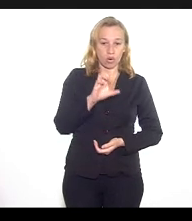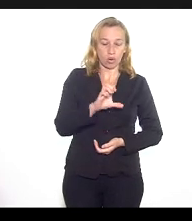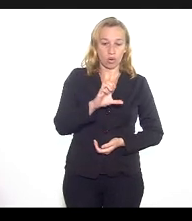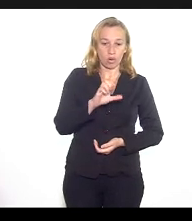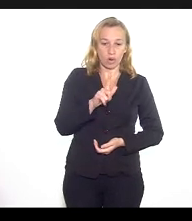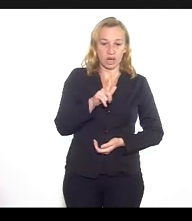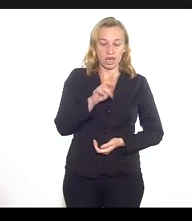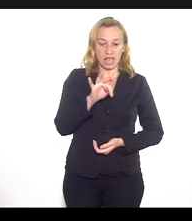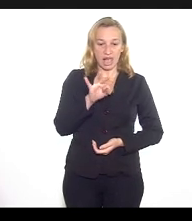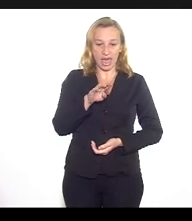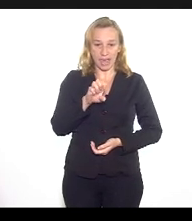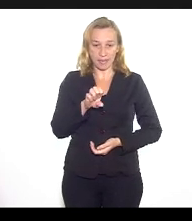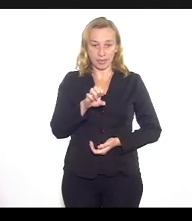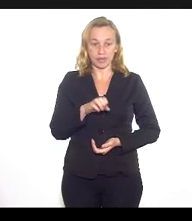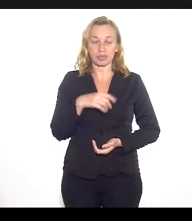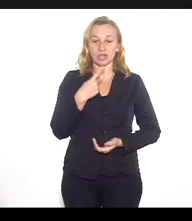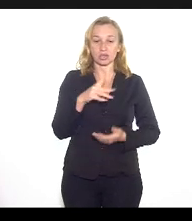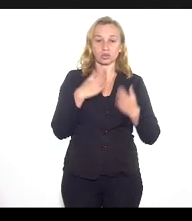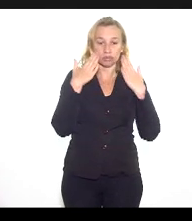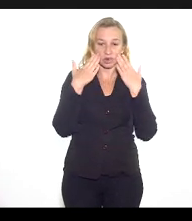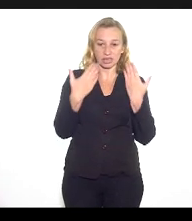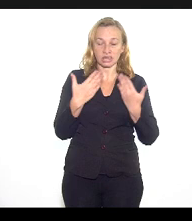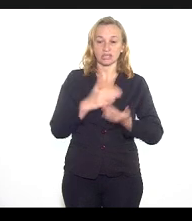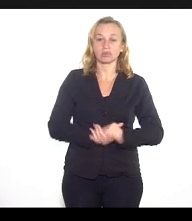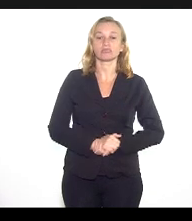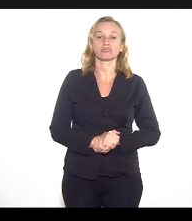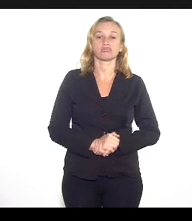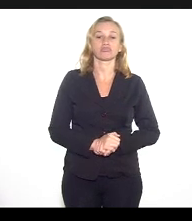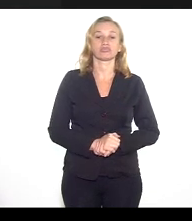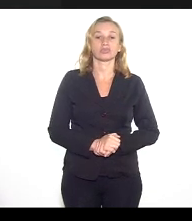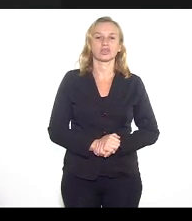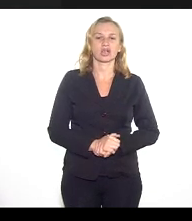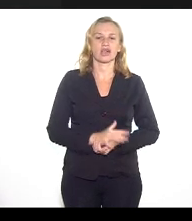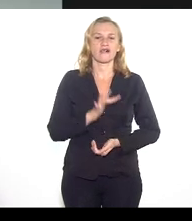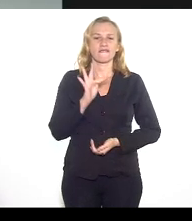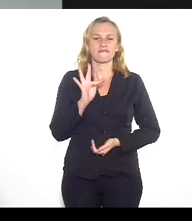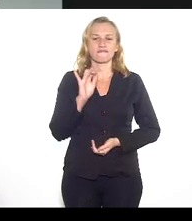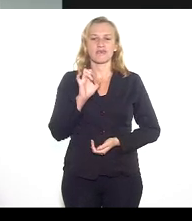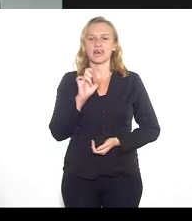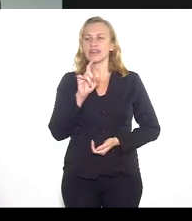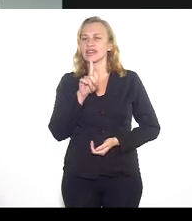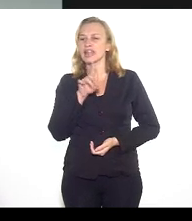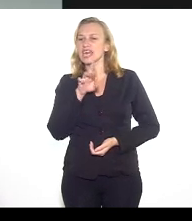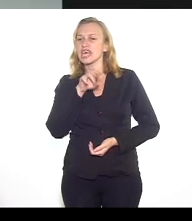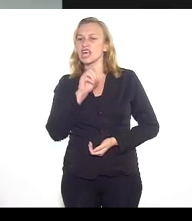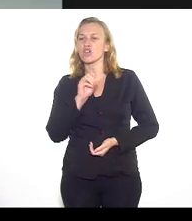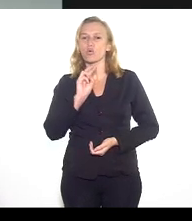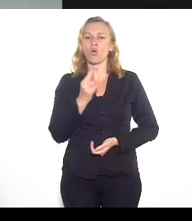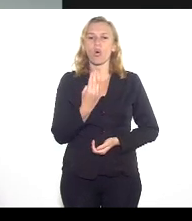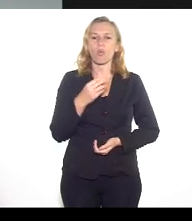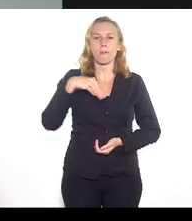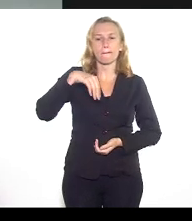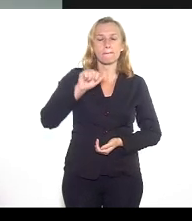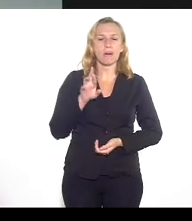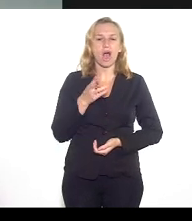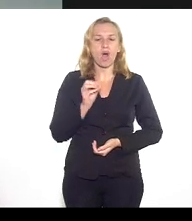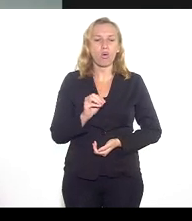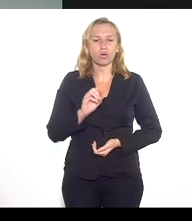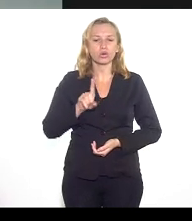fizesse a sua apresentação, o Frederico Pereira, ou Mauro Coutinho, enfim, qualquer um dos três